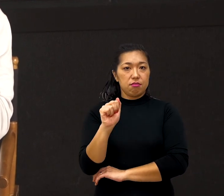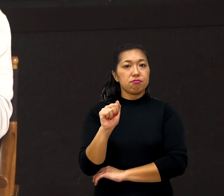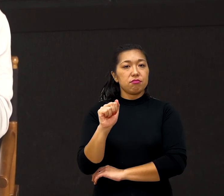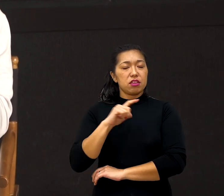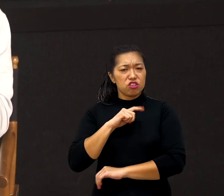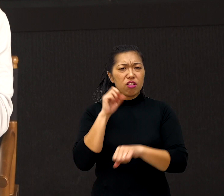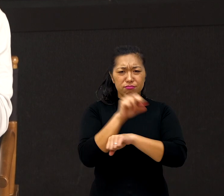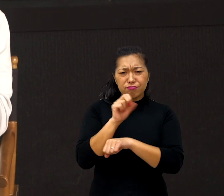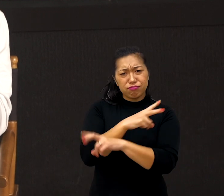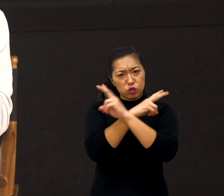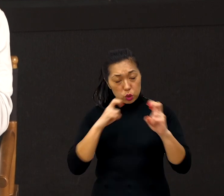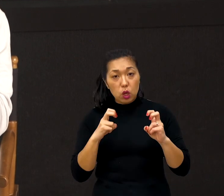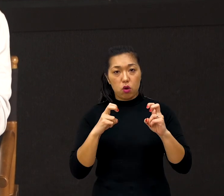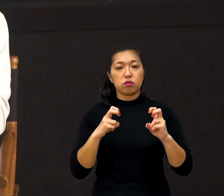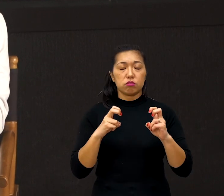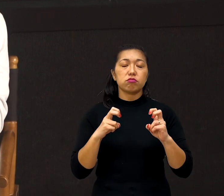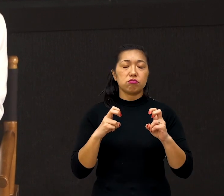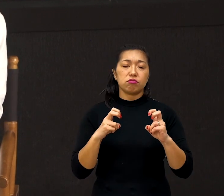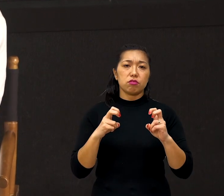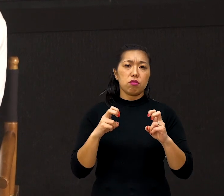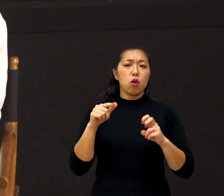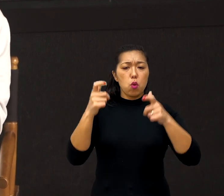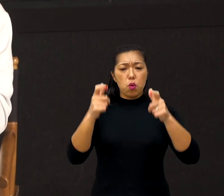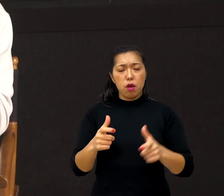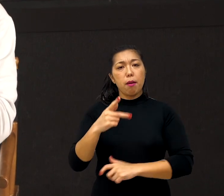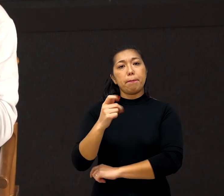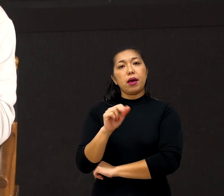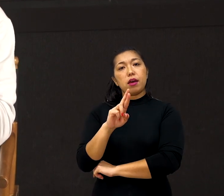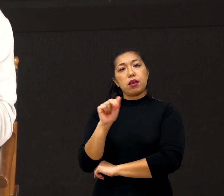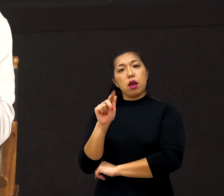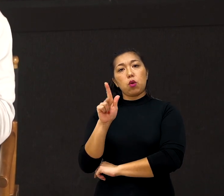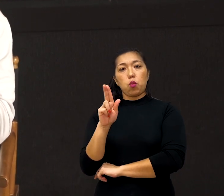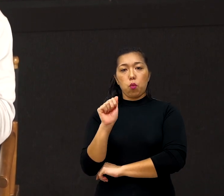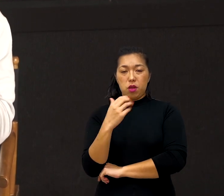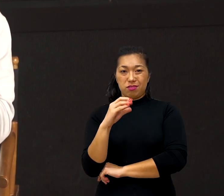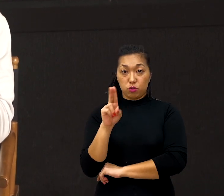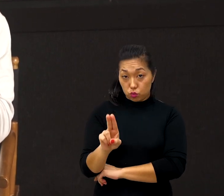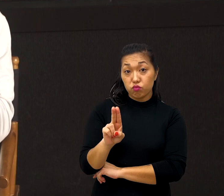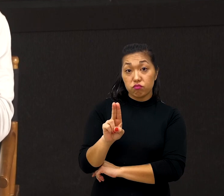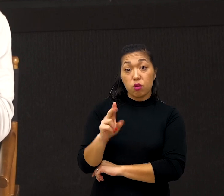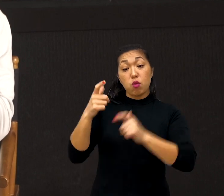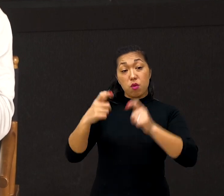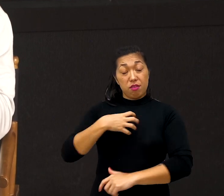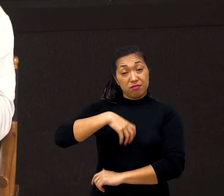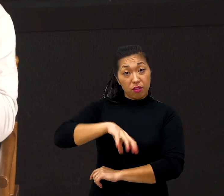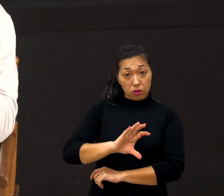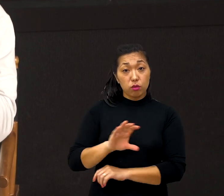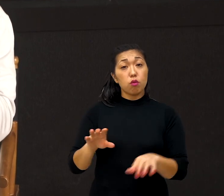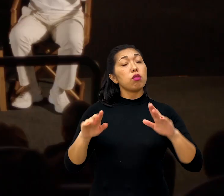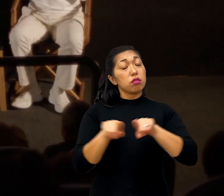de Aratu. Quem conhece Eliete Paraguaçu hoje vê falando muito, a gente é vizinho, ao estar em Salvador e ir morar